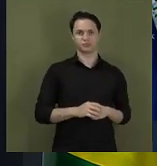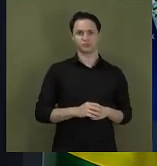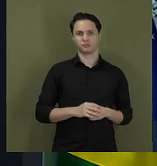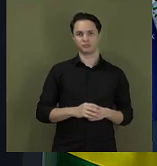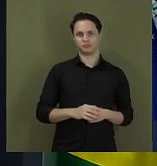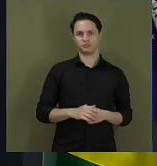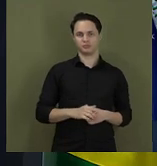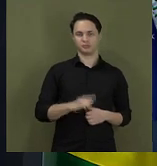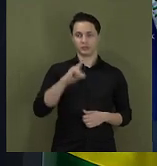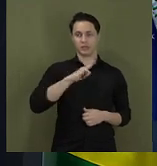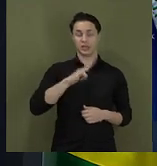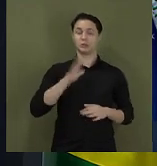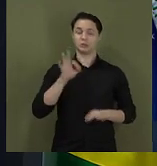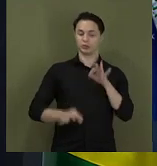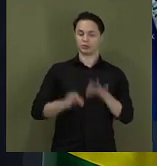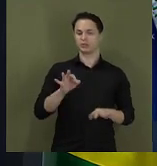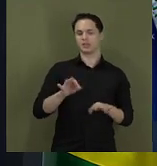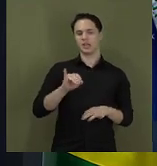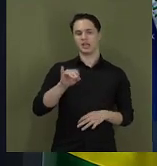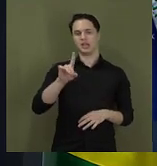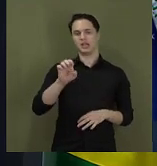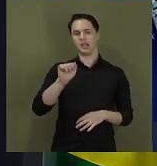num ideal de justiça